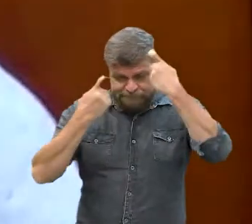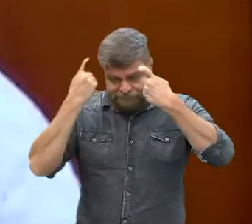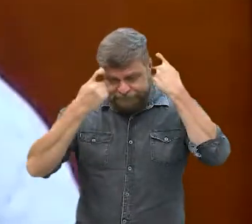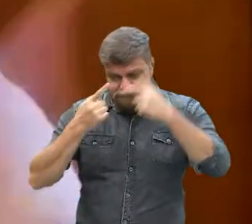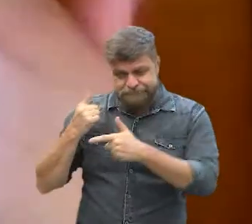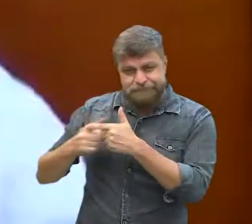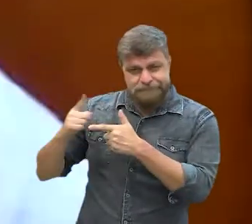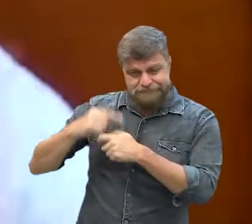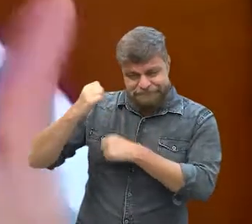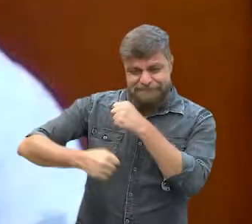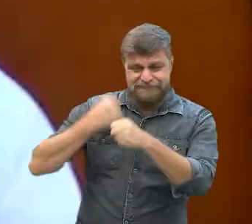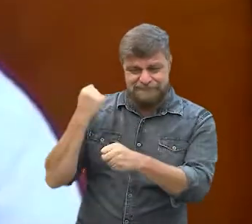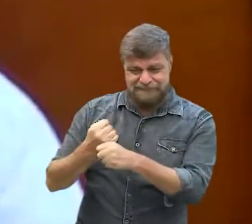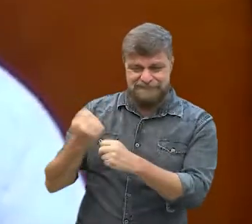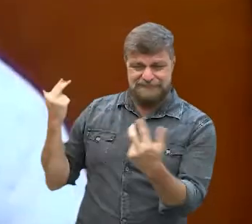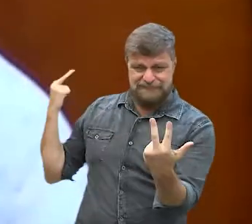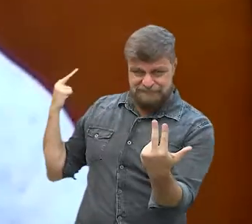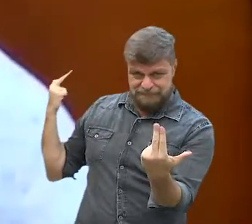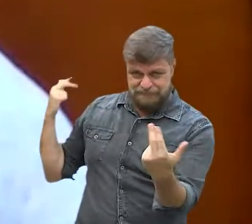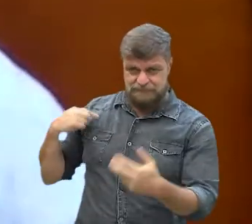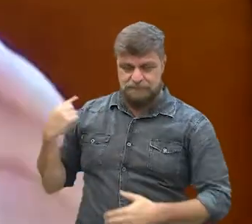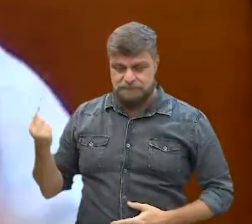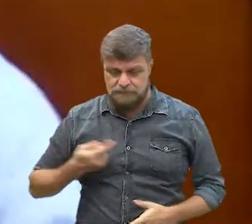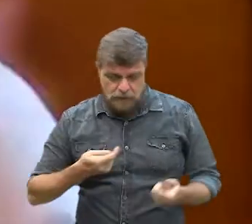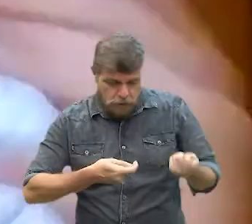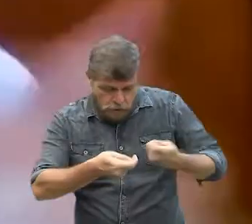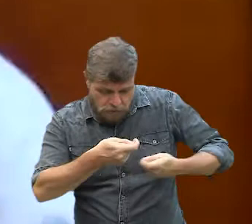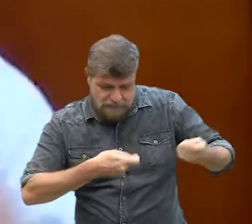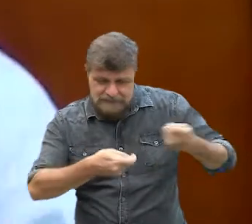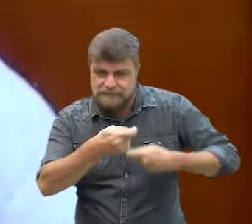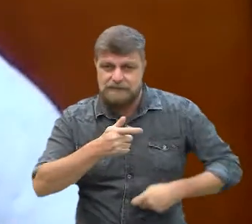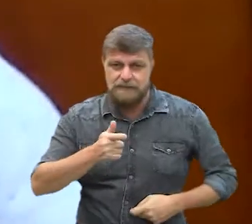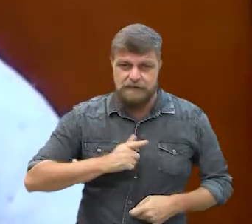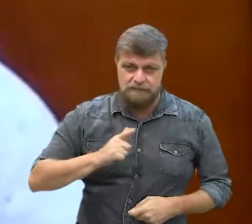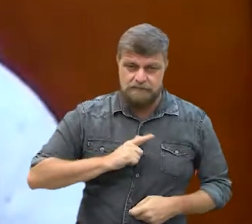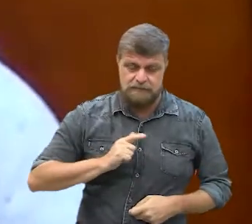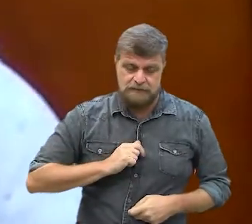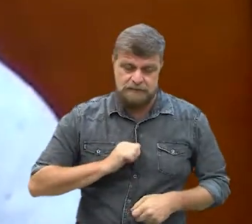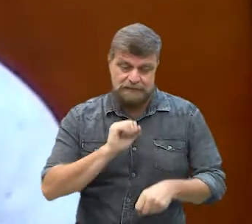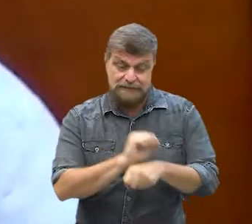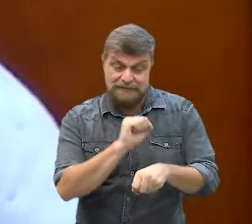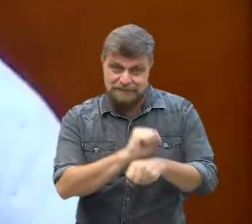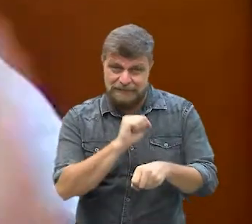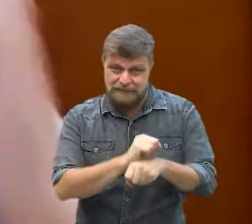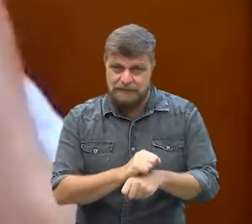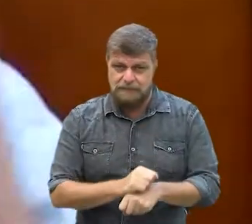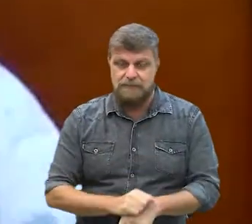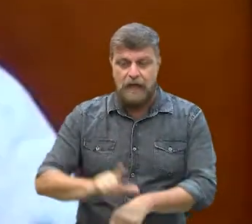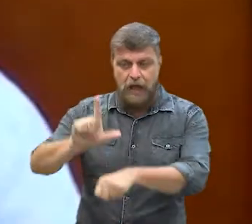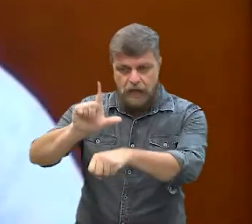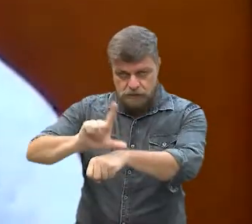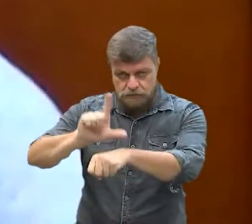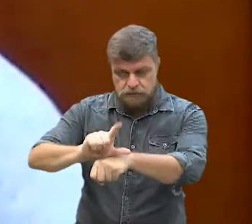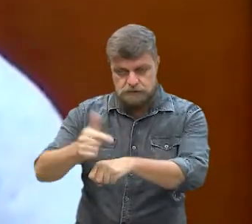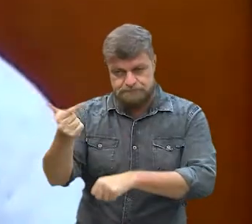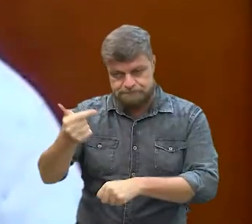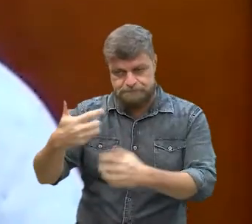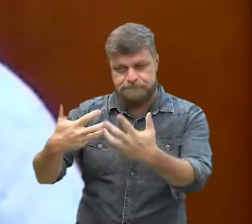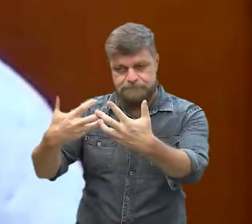do ano passado, a gente acaba, né, fazendo algumas negociações, deixando algumas coisas para trás, mas permanece